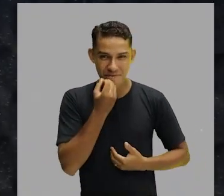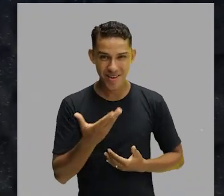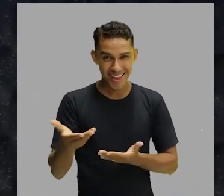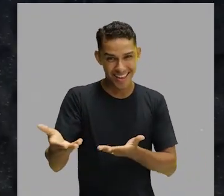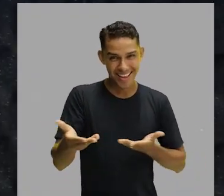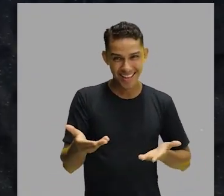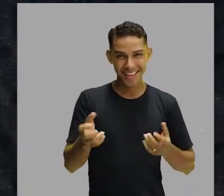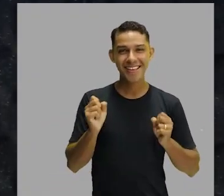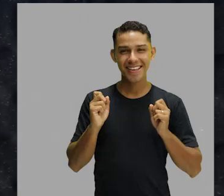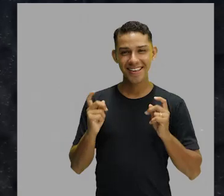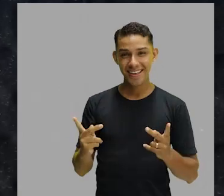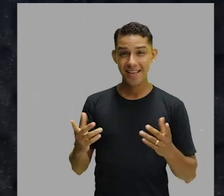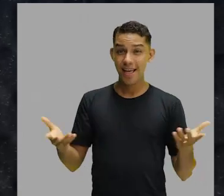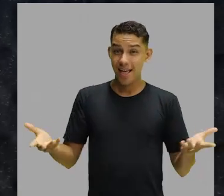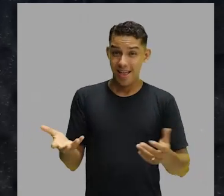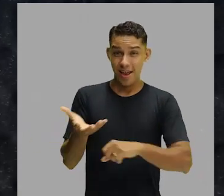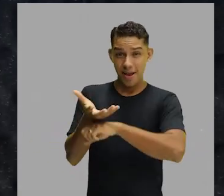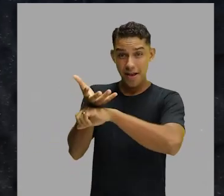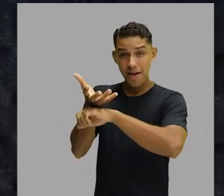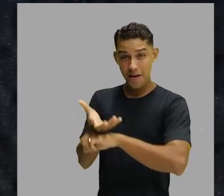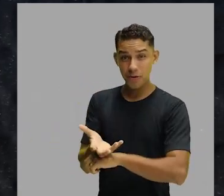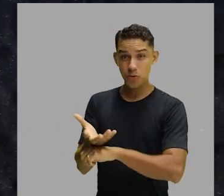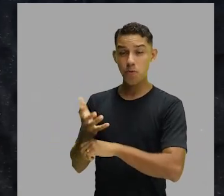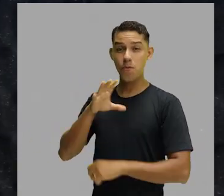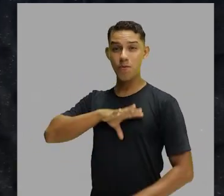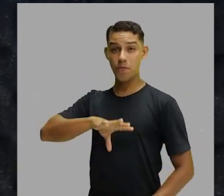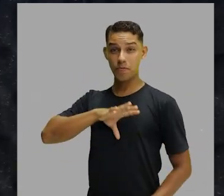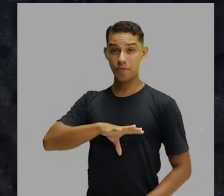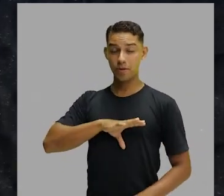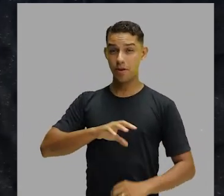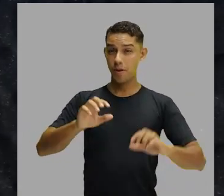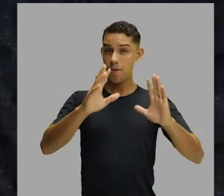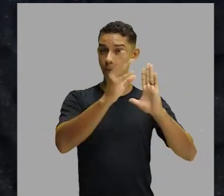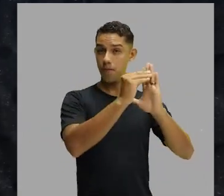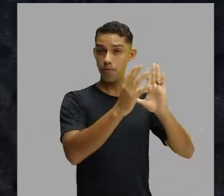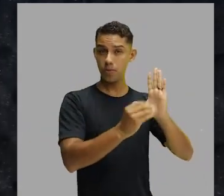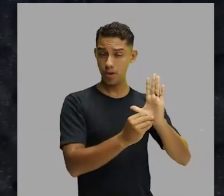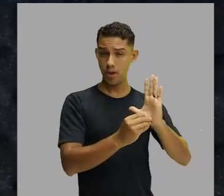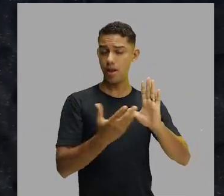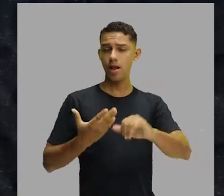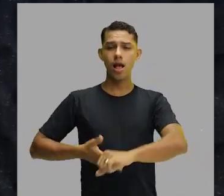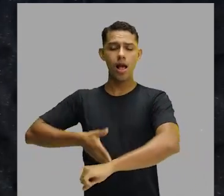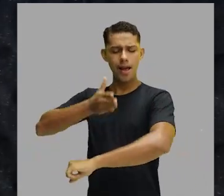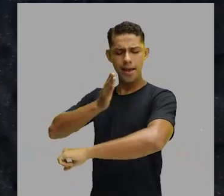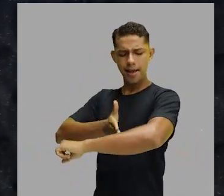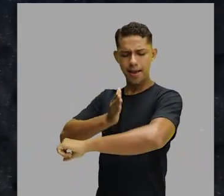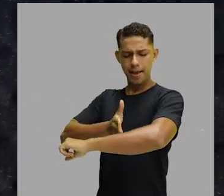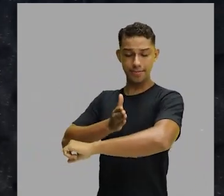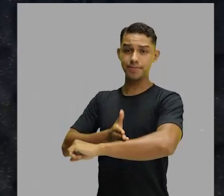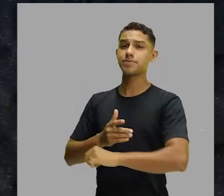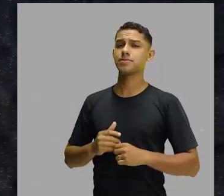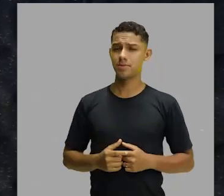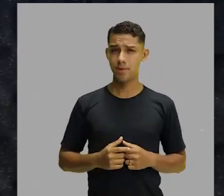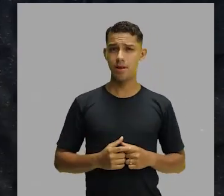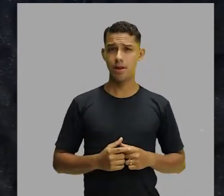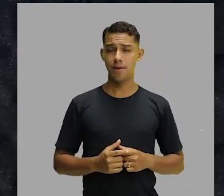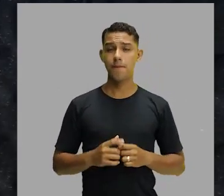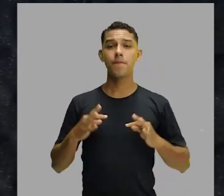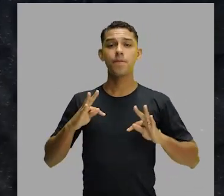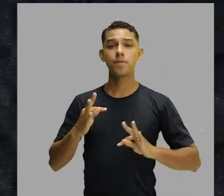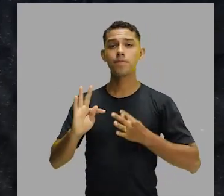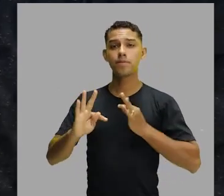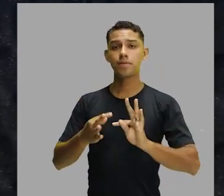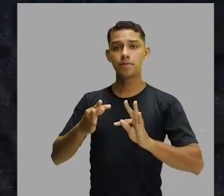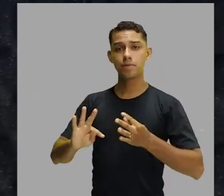Olha só, já saímos da Idade Média, né? Já falamos do trovadorismo, muitas e muitas aulas.